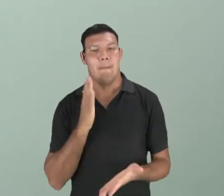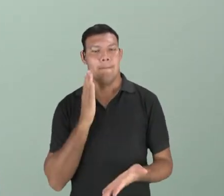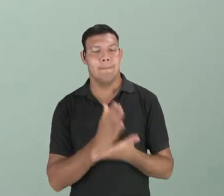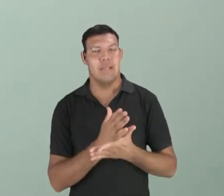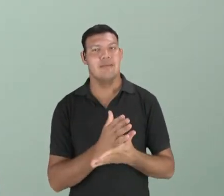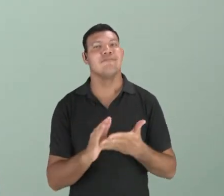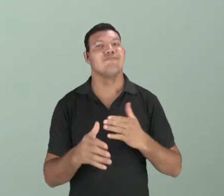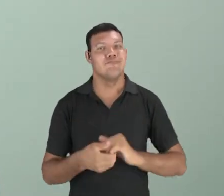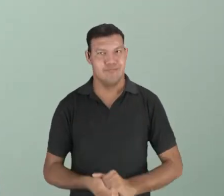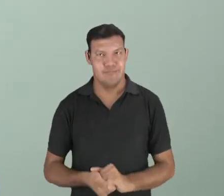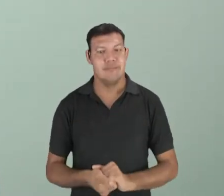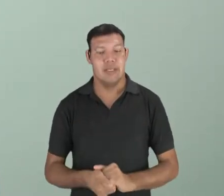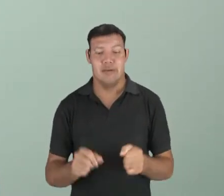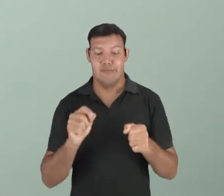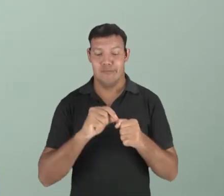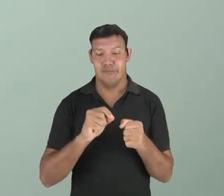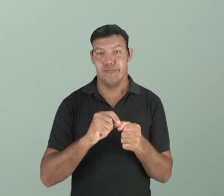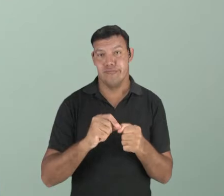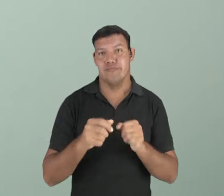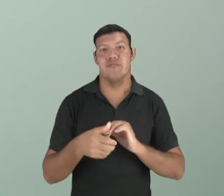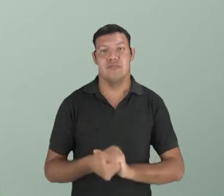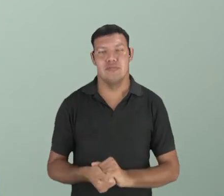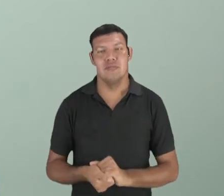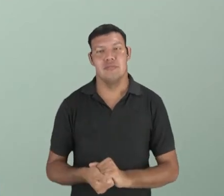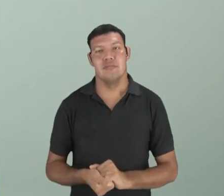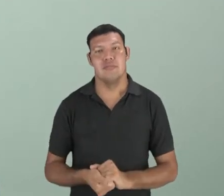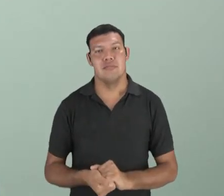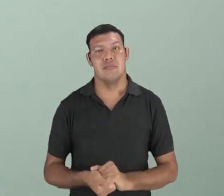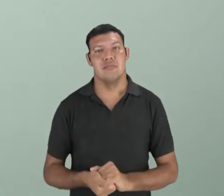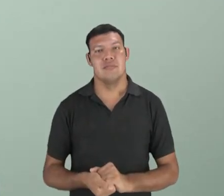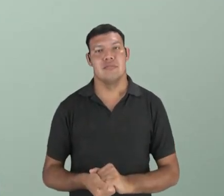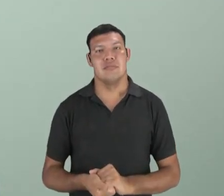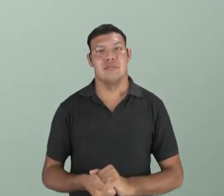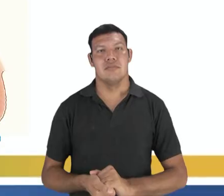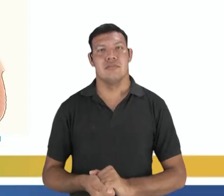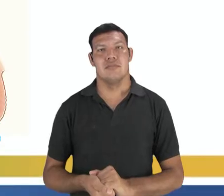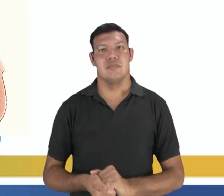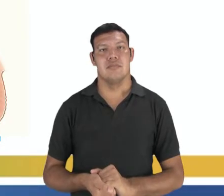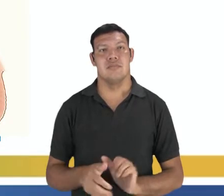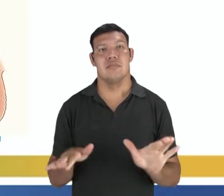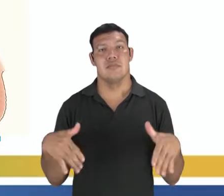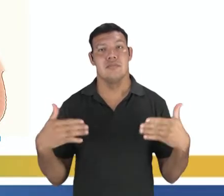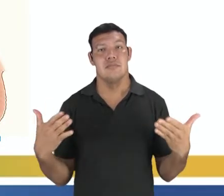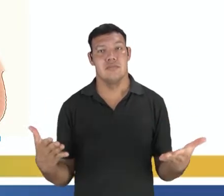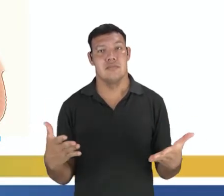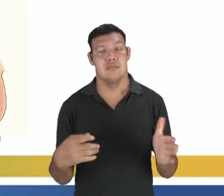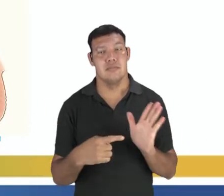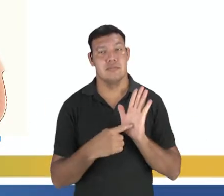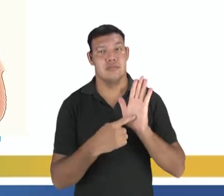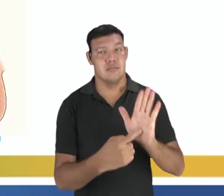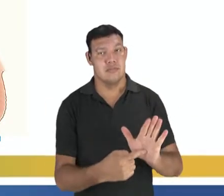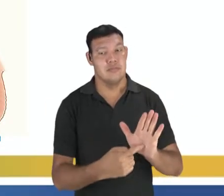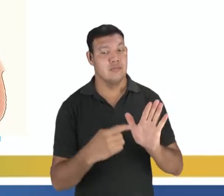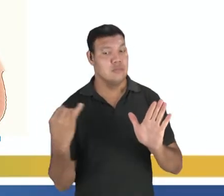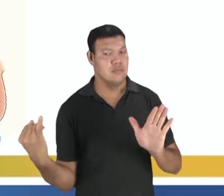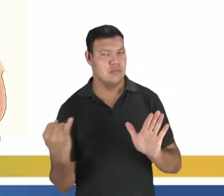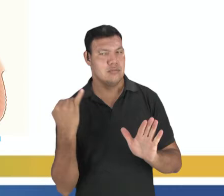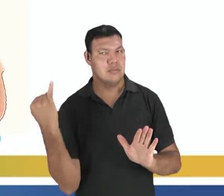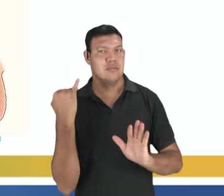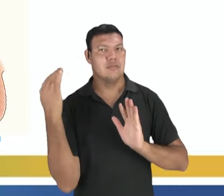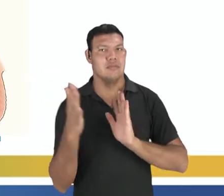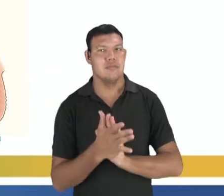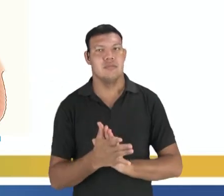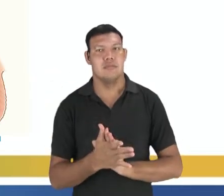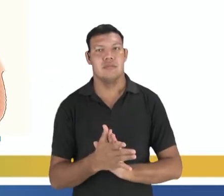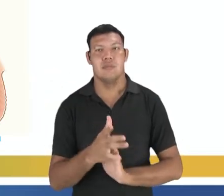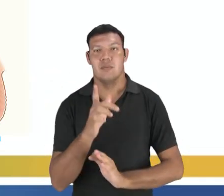quebra dessa produção, tá? Ela vai deixar de acontecer. E aí, o que a gente traz de importante sobre o sistema